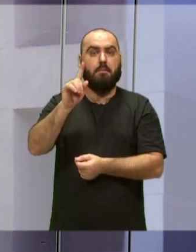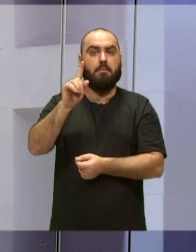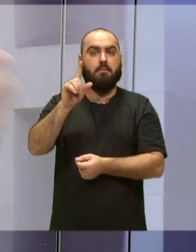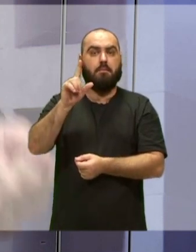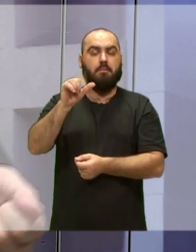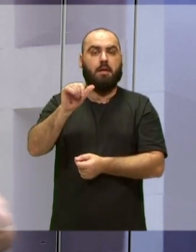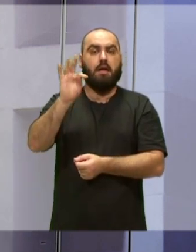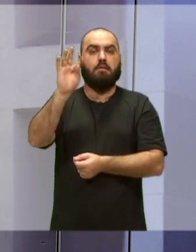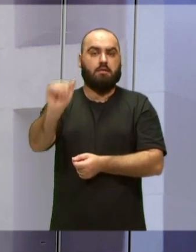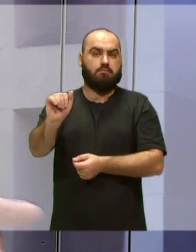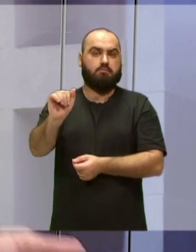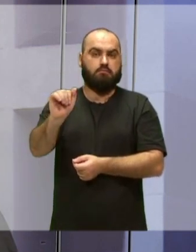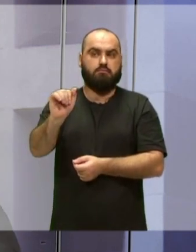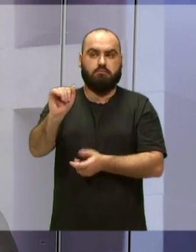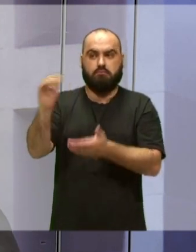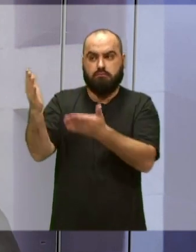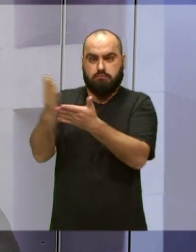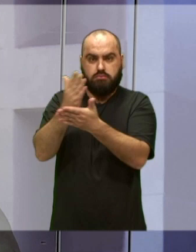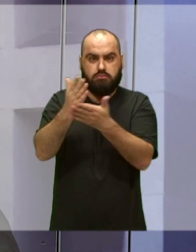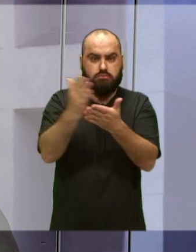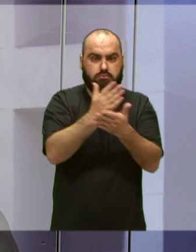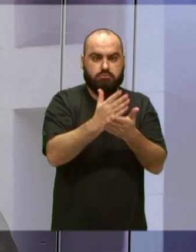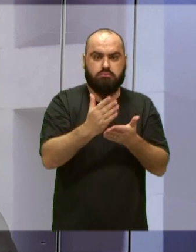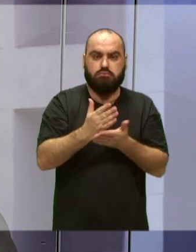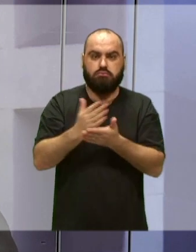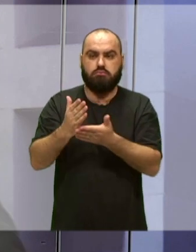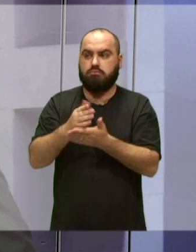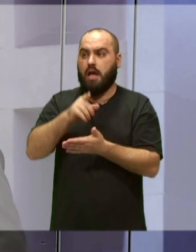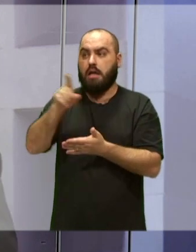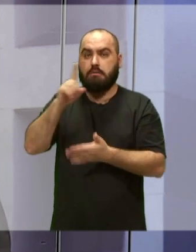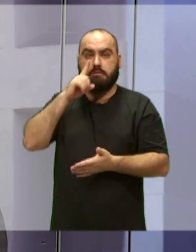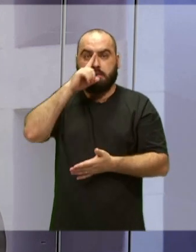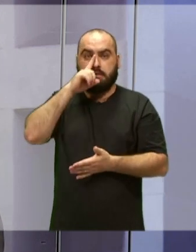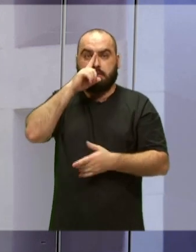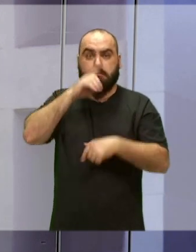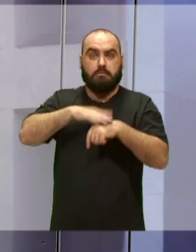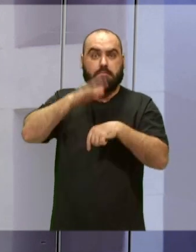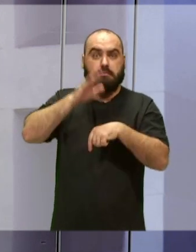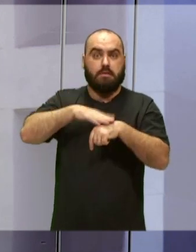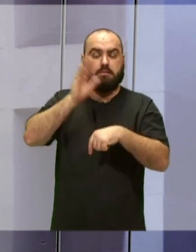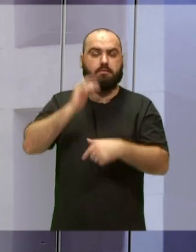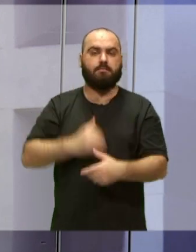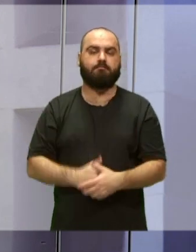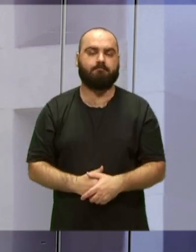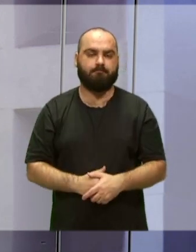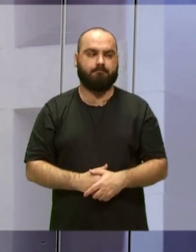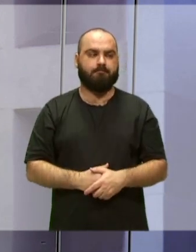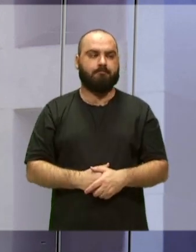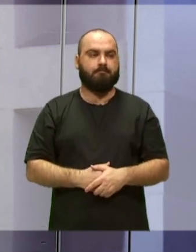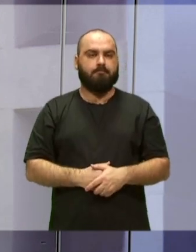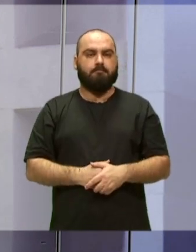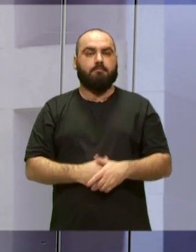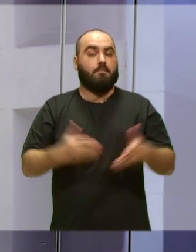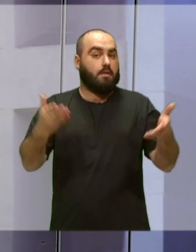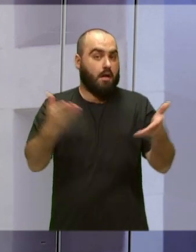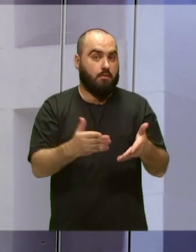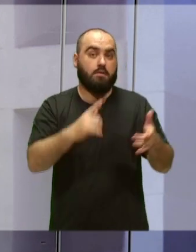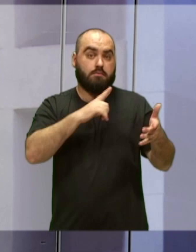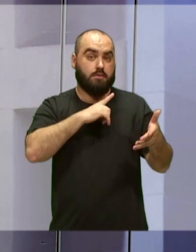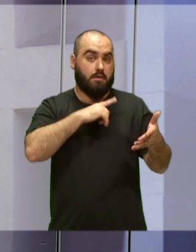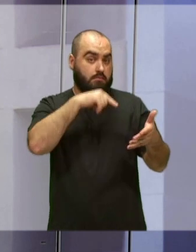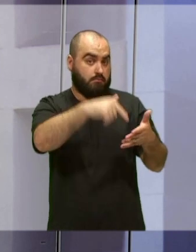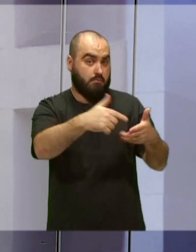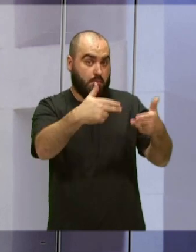e era tão fragmentado ali existi um risco muito maior Mas agora nós estamos dentro de uma situação que ela é